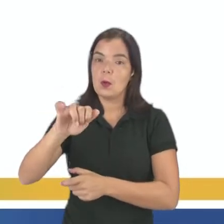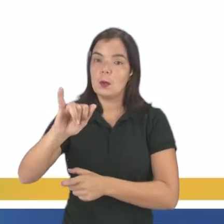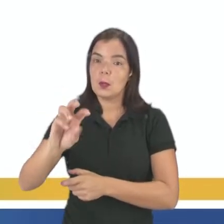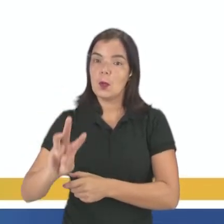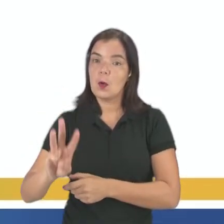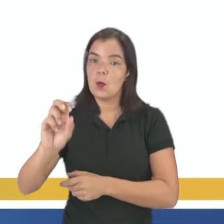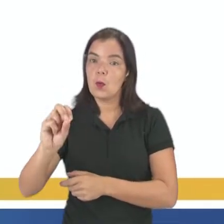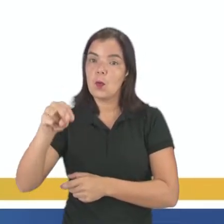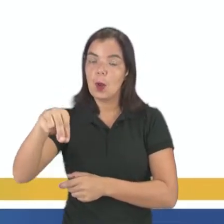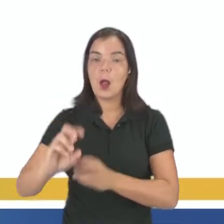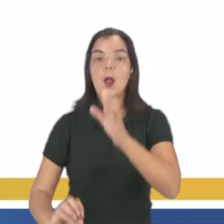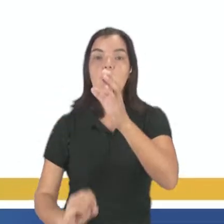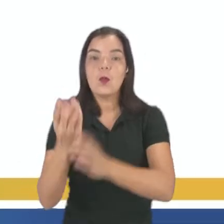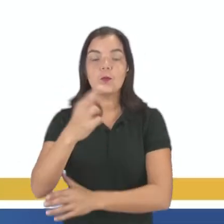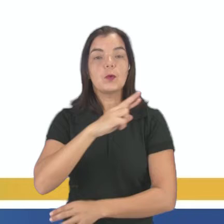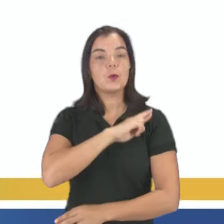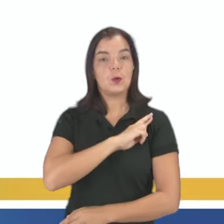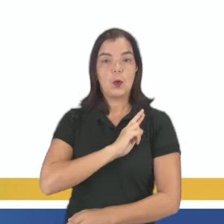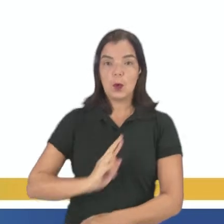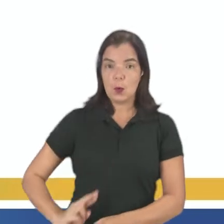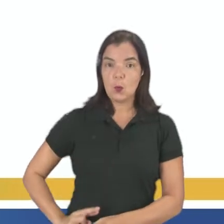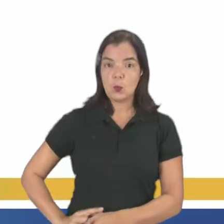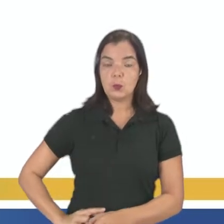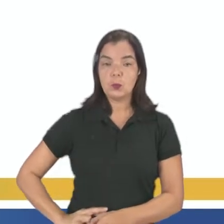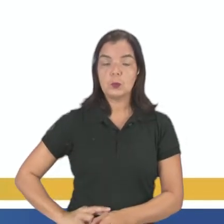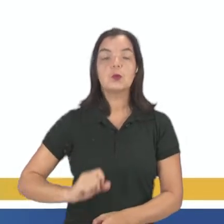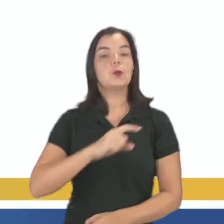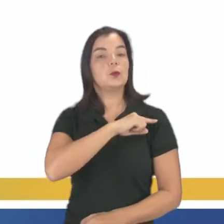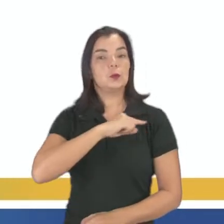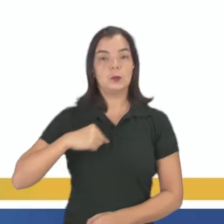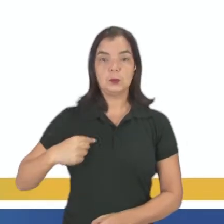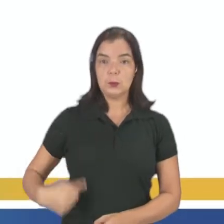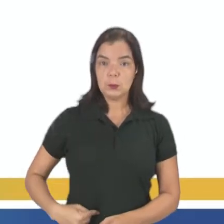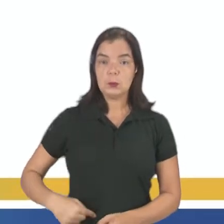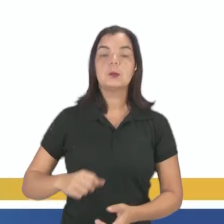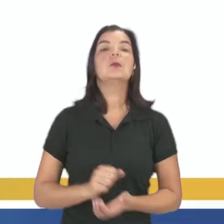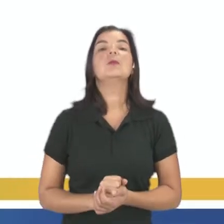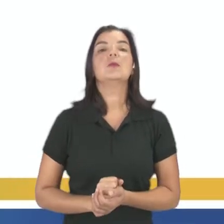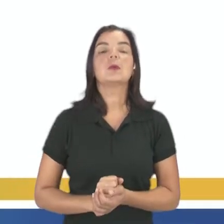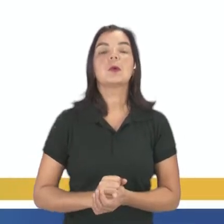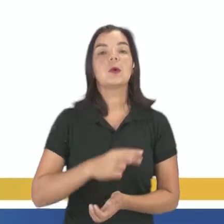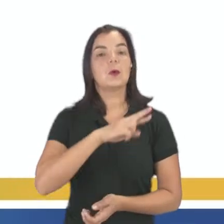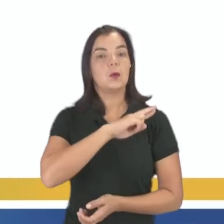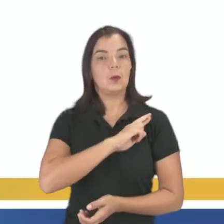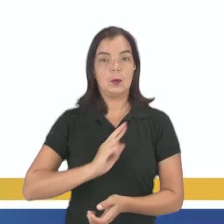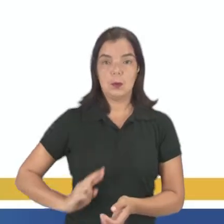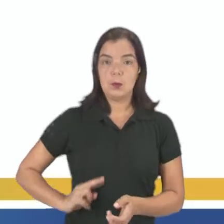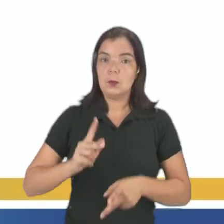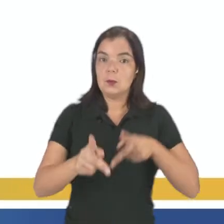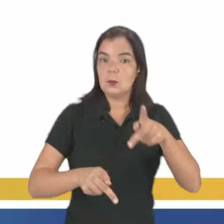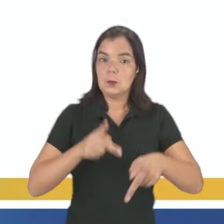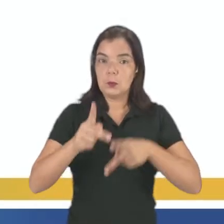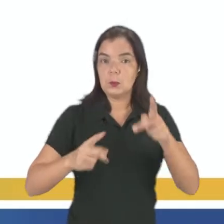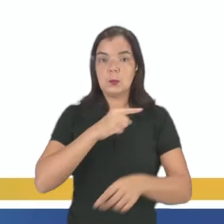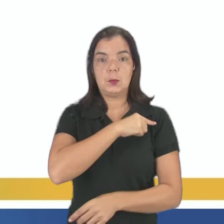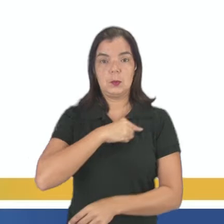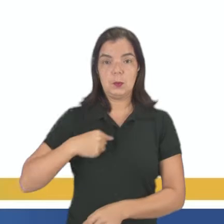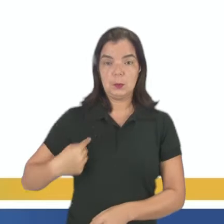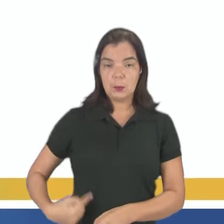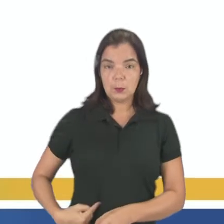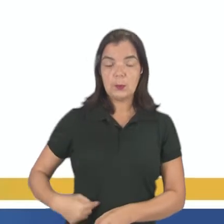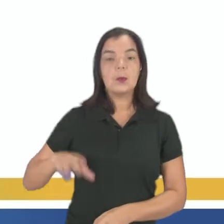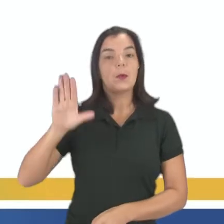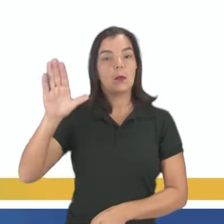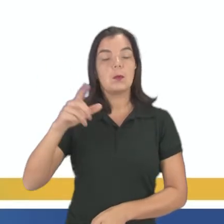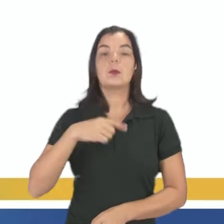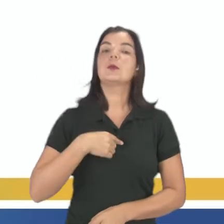uma República Nacional Chinesa, né? A gente vai ter agora, na China, a República Popular Chinesa, e lá a